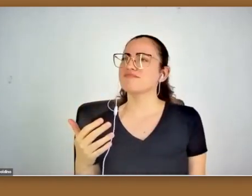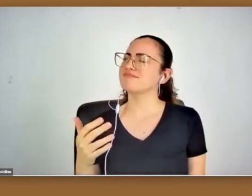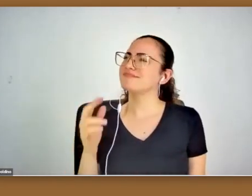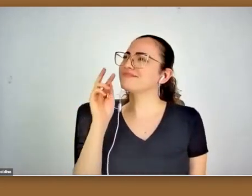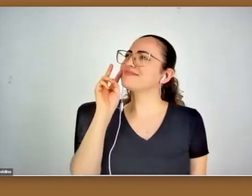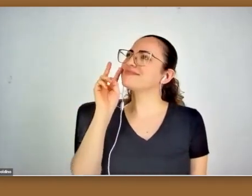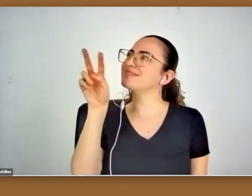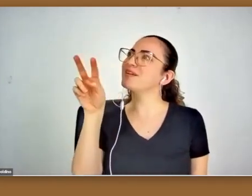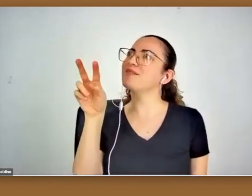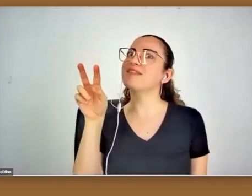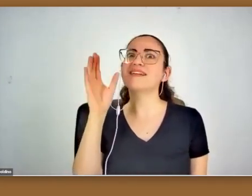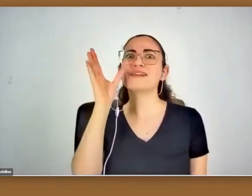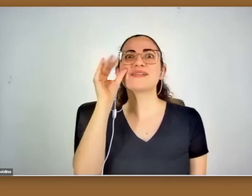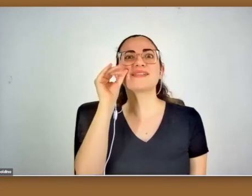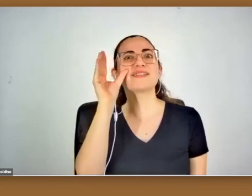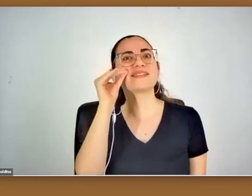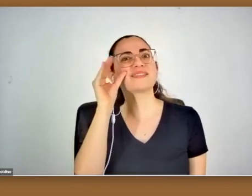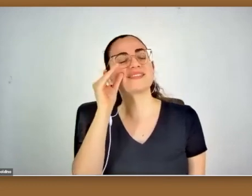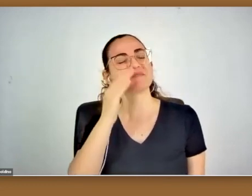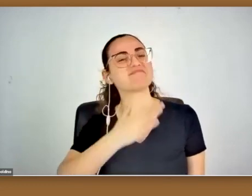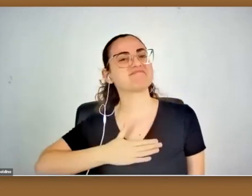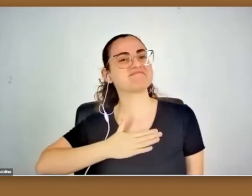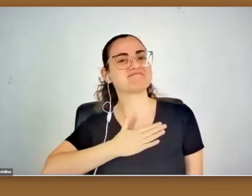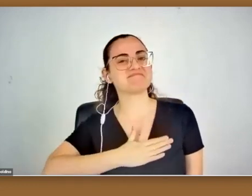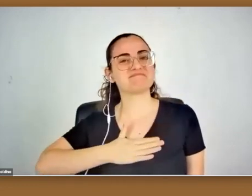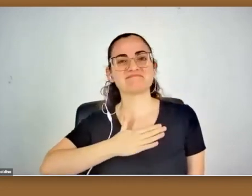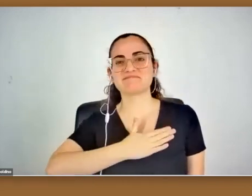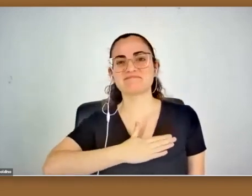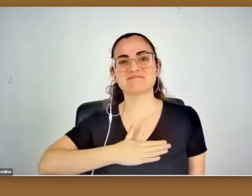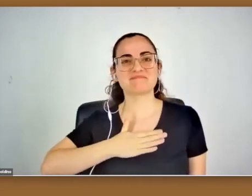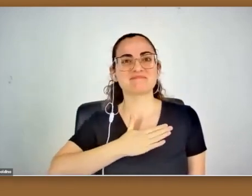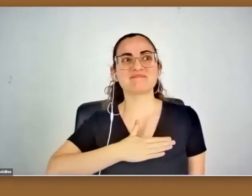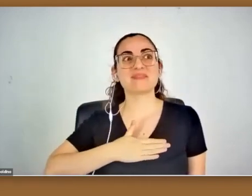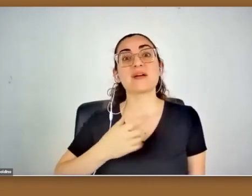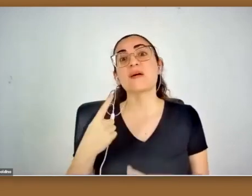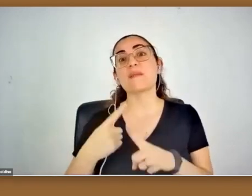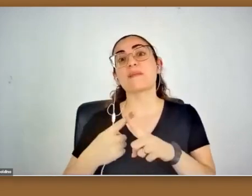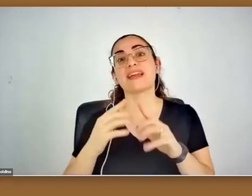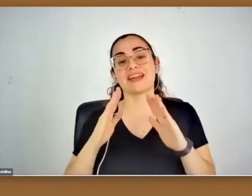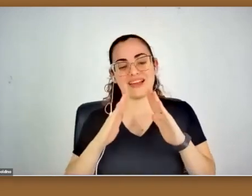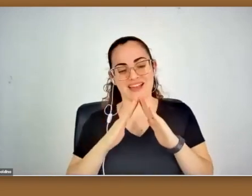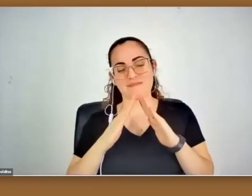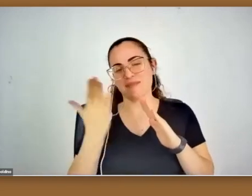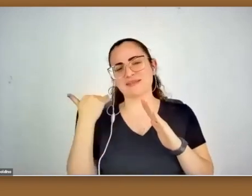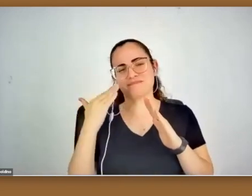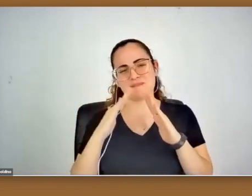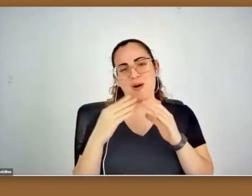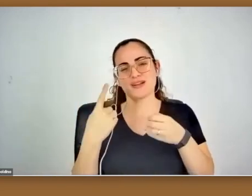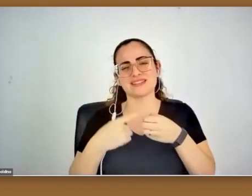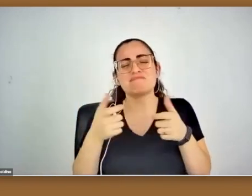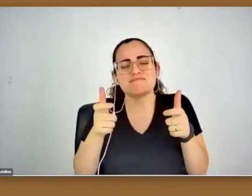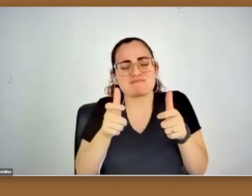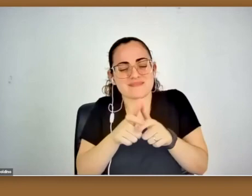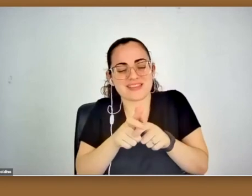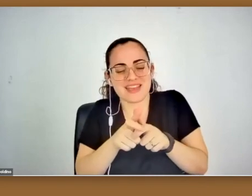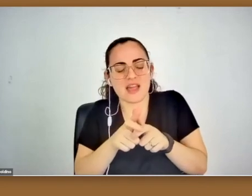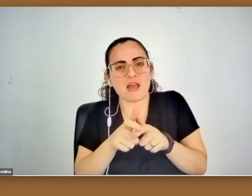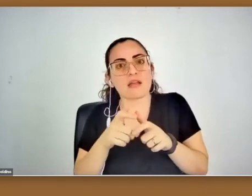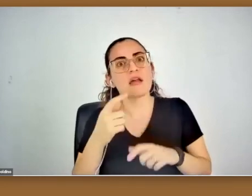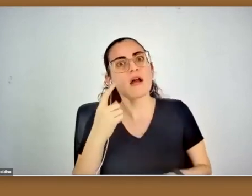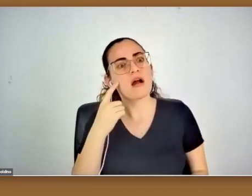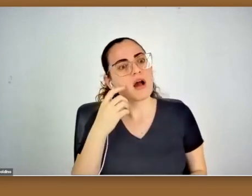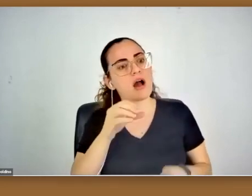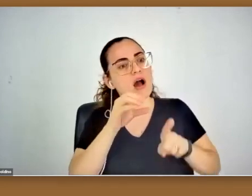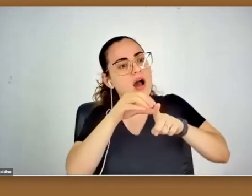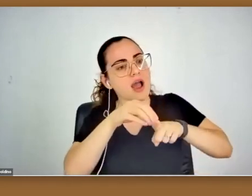super interessante aquilo, né, porque eu morava no interior, e eu achava super interessante saber do